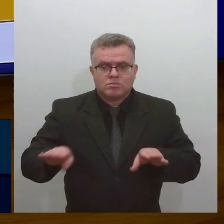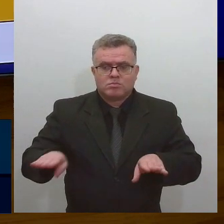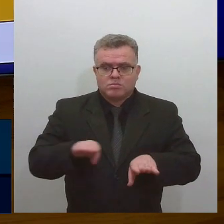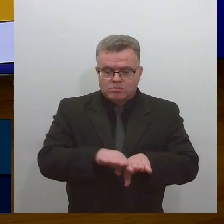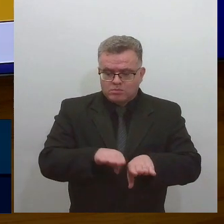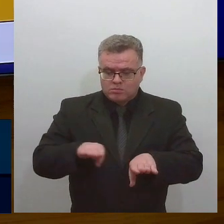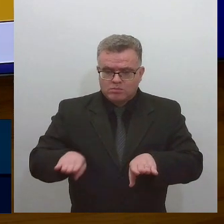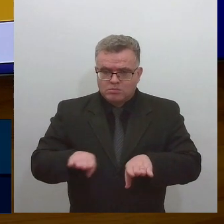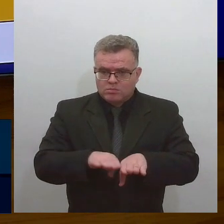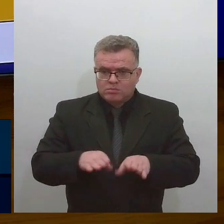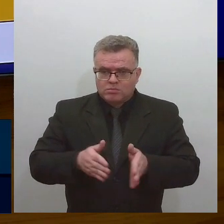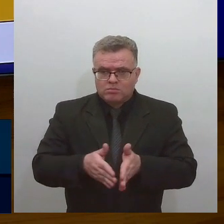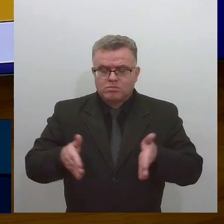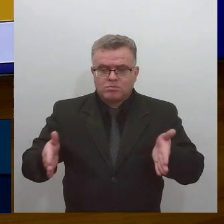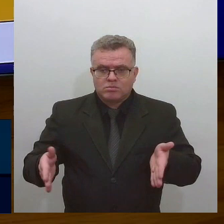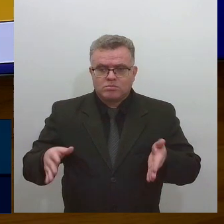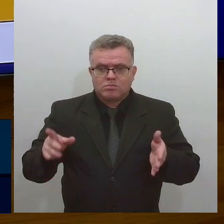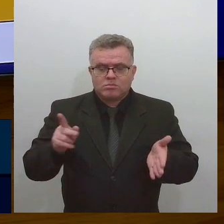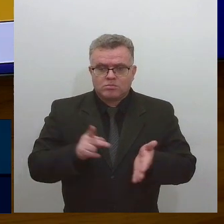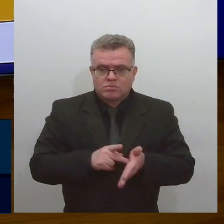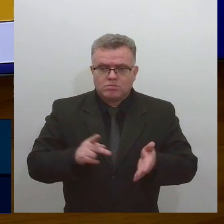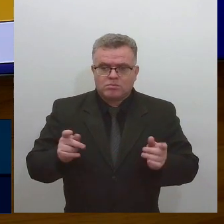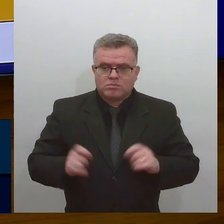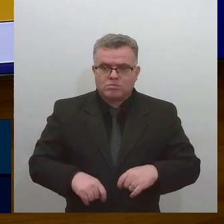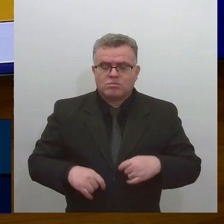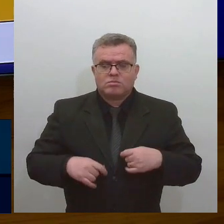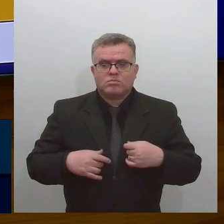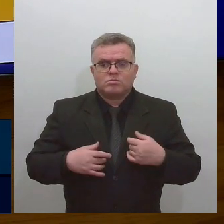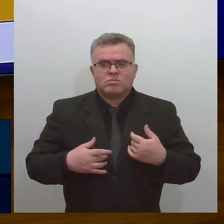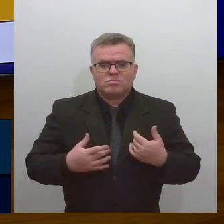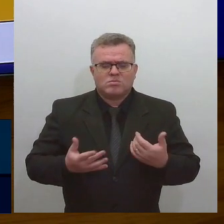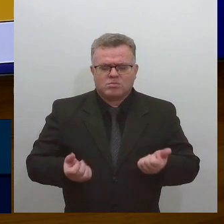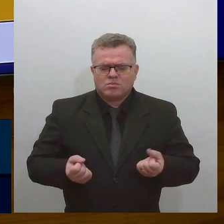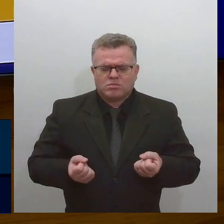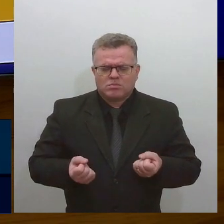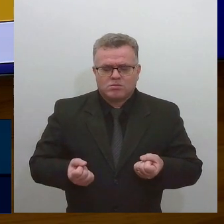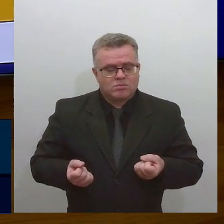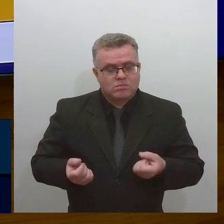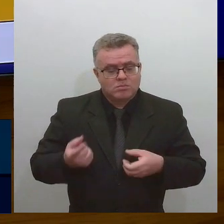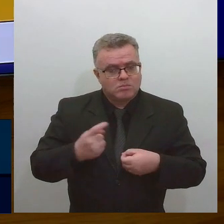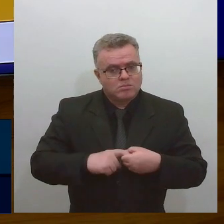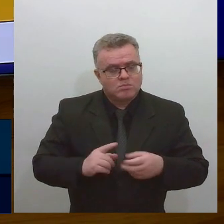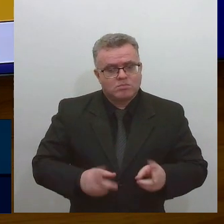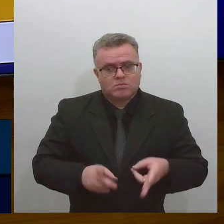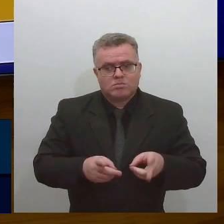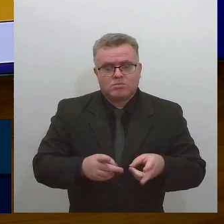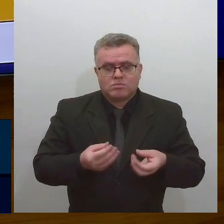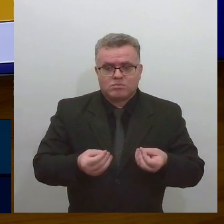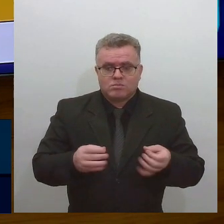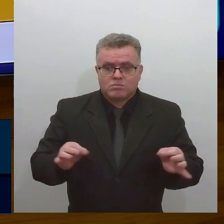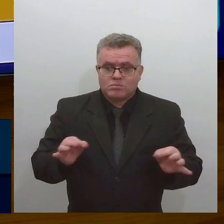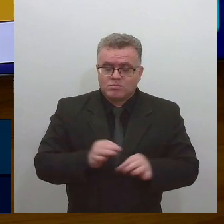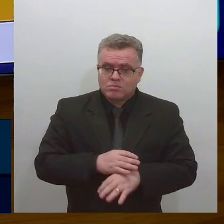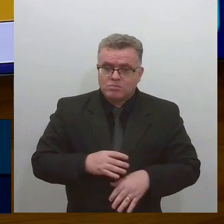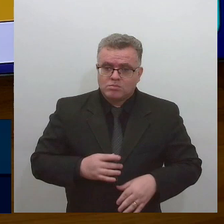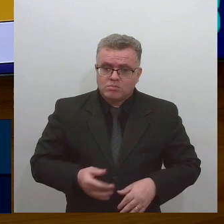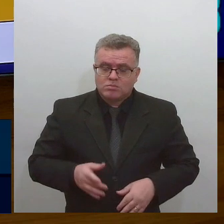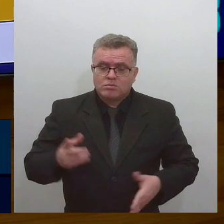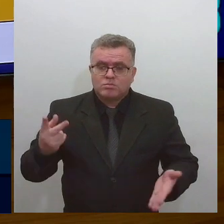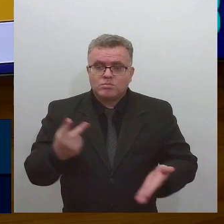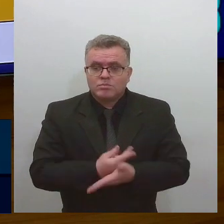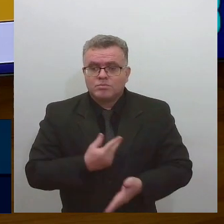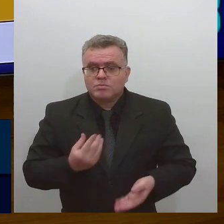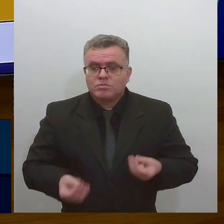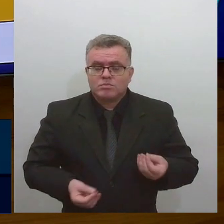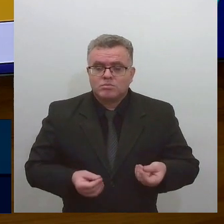faixas indo e duas faixas voltando e o que que acontece Deputado Luciano isso já não é o suficiente